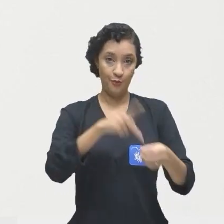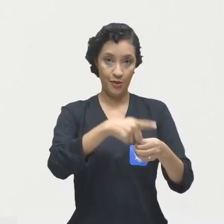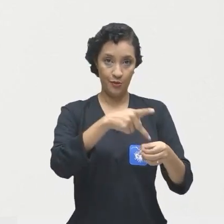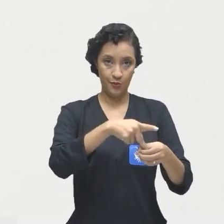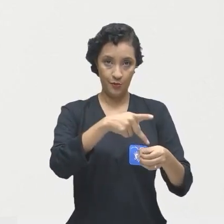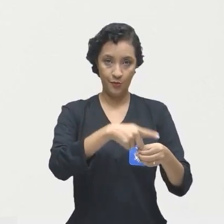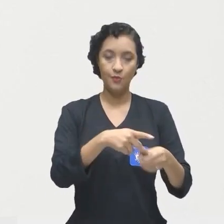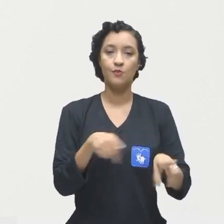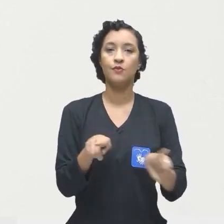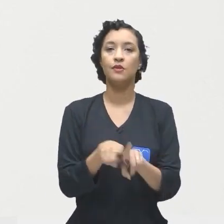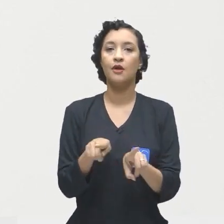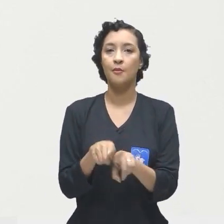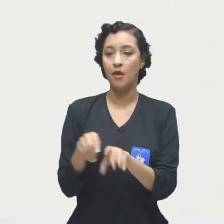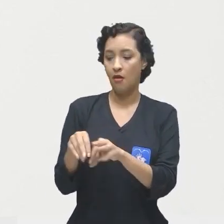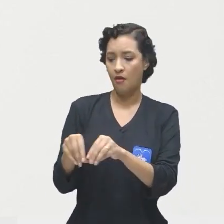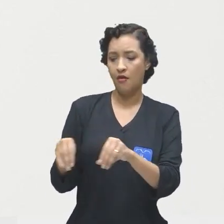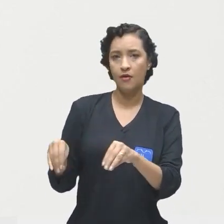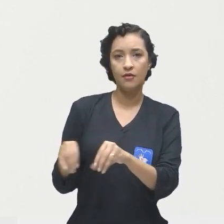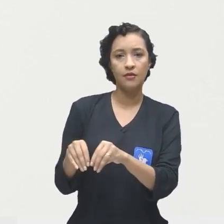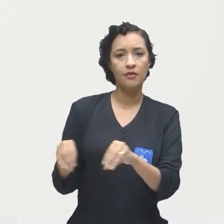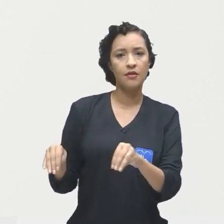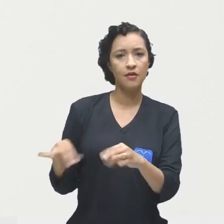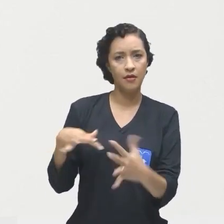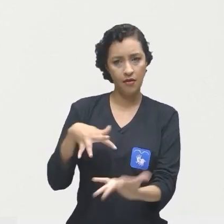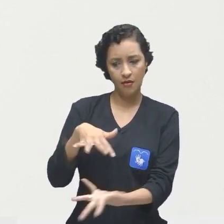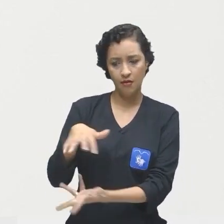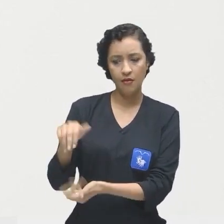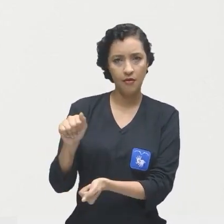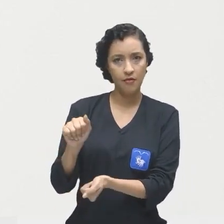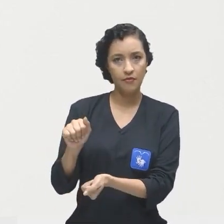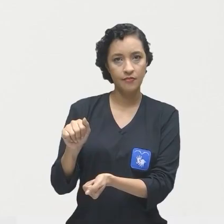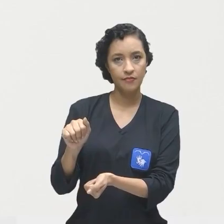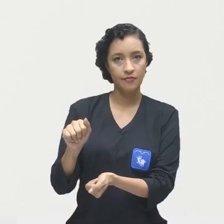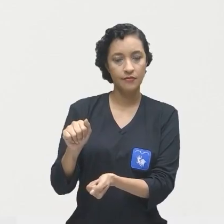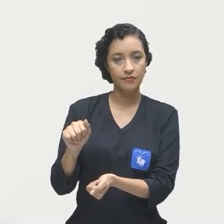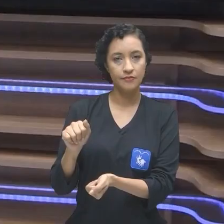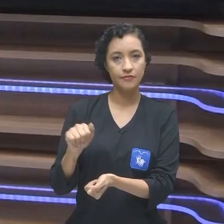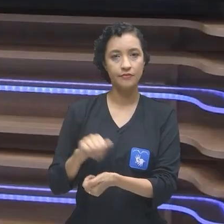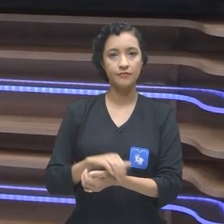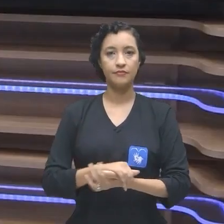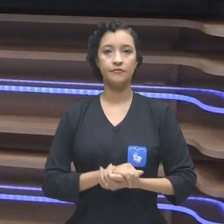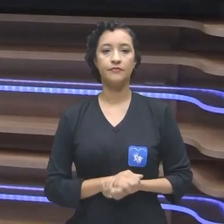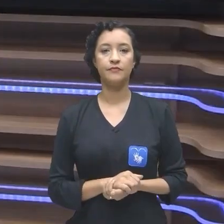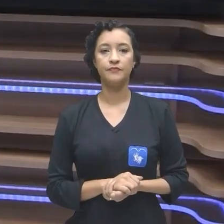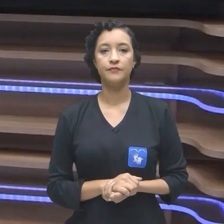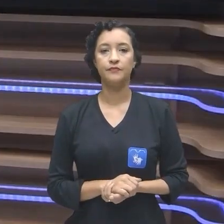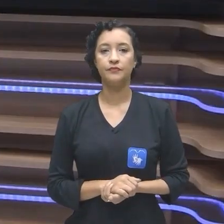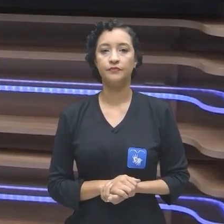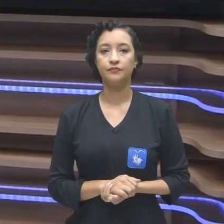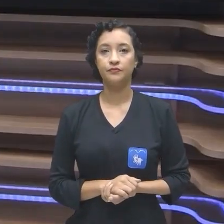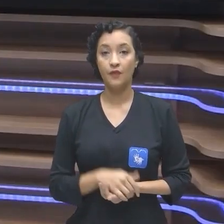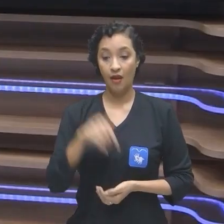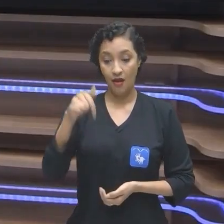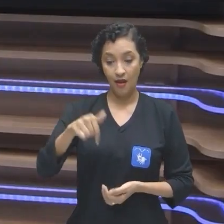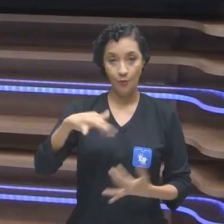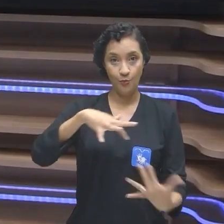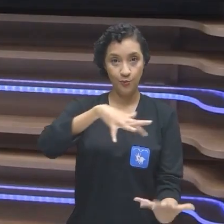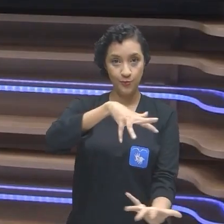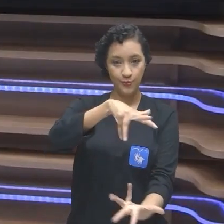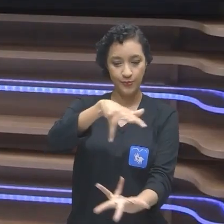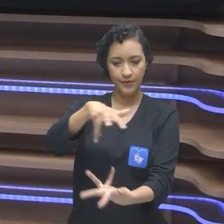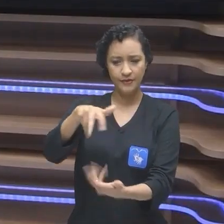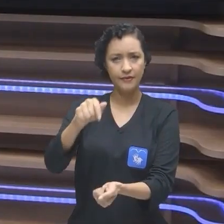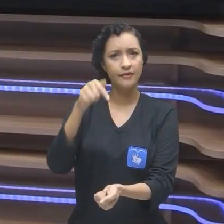a terra. Ou seja, olha aqui para mim agora. O nosso planeta é